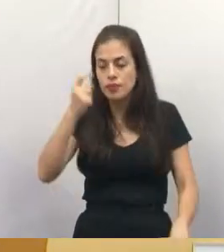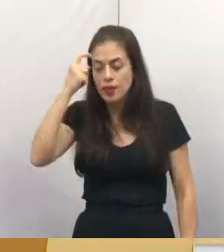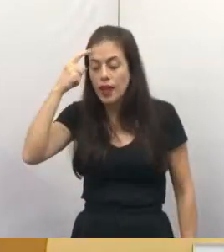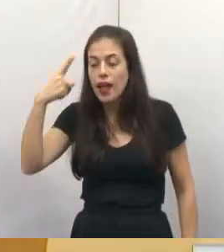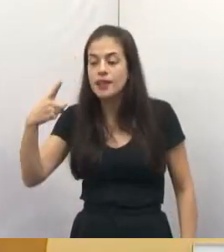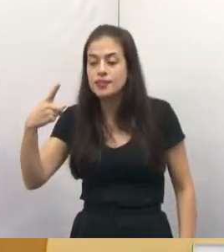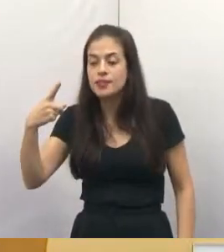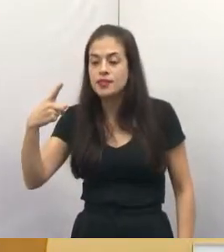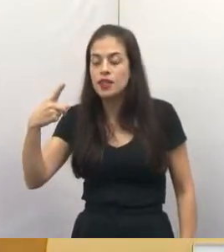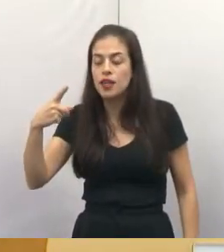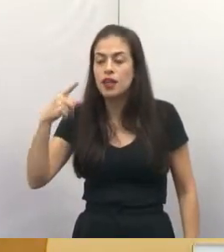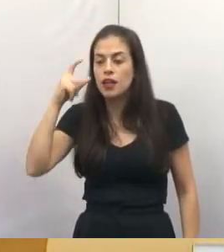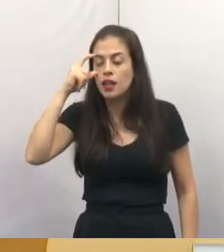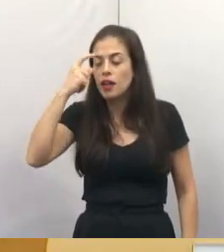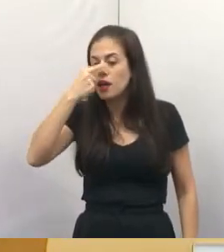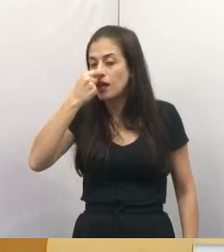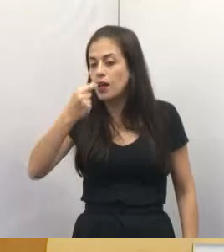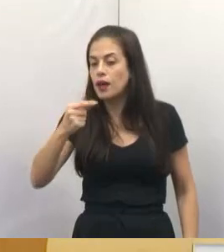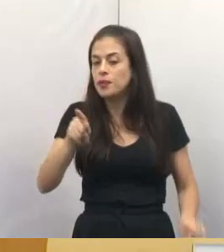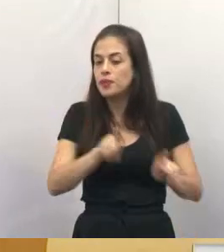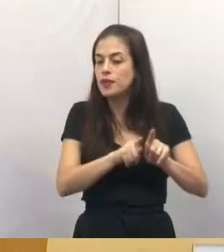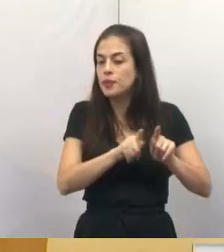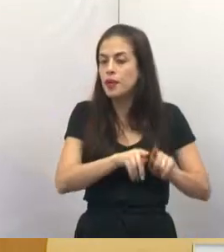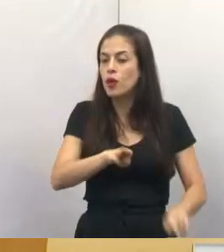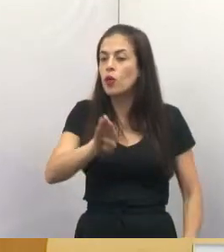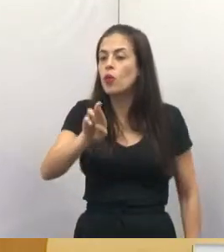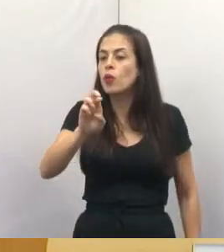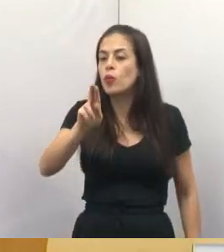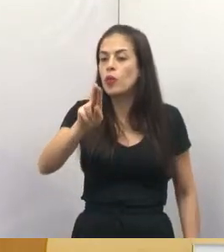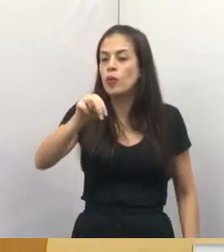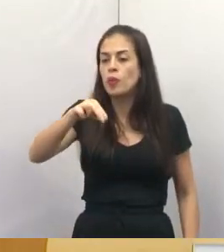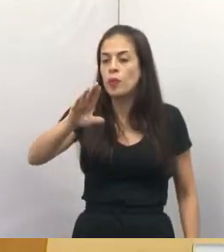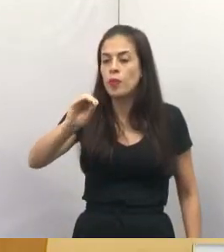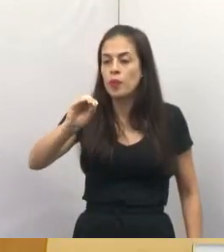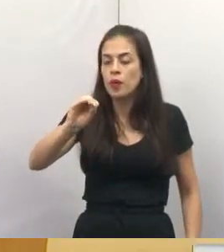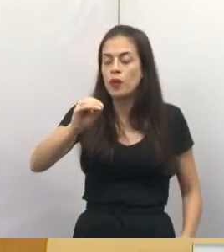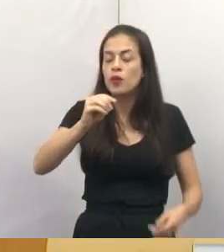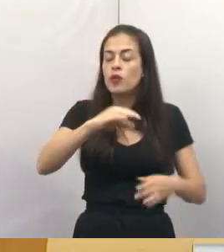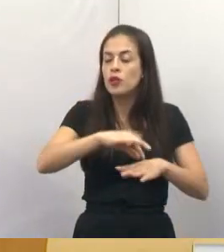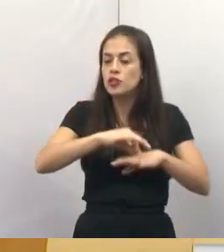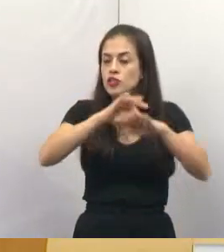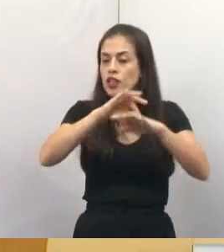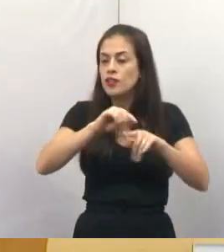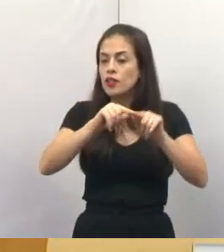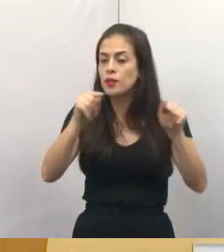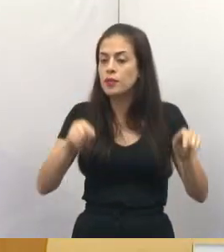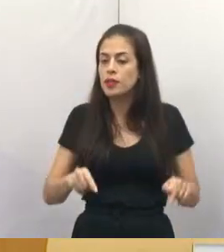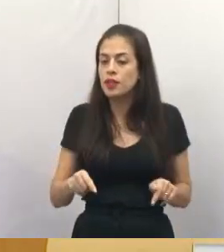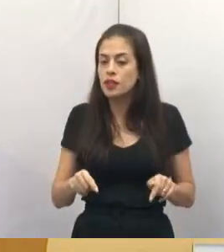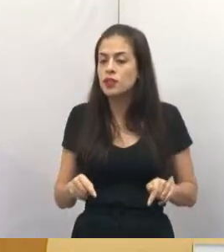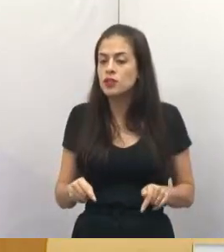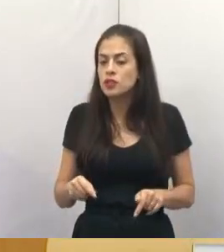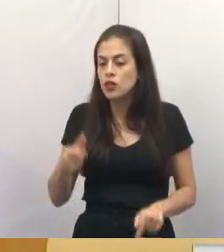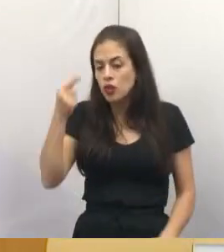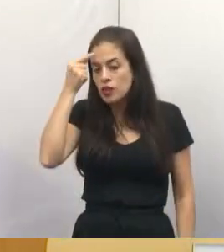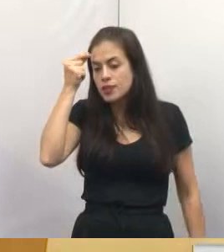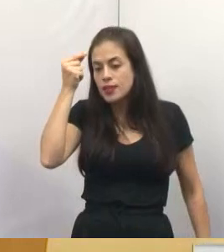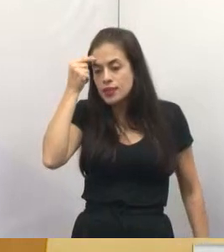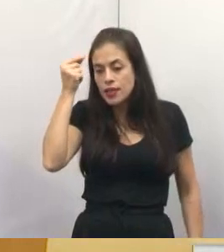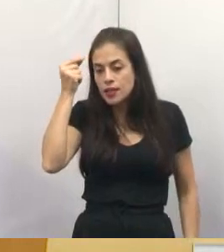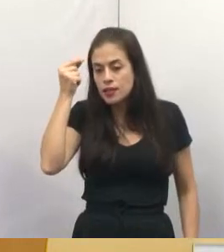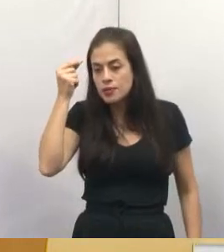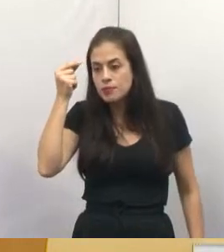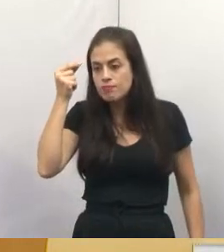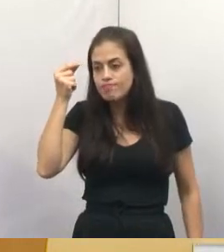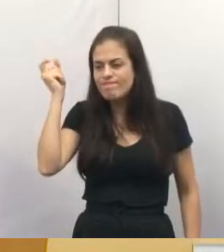de, pelo conhecimento que o Bruno já teve dentro da prefeitura, que é o chefe de gabinete do SASAC, da dificuldade que a prefeitura teria para adequar